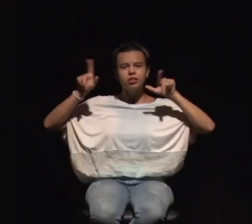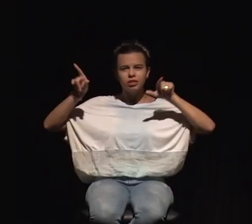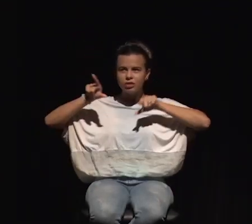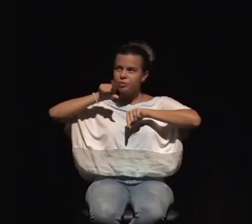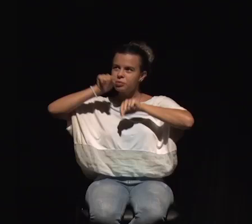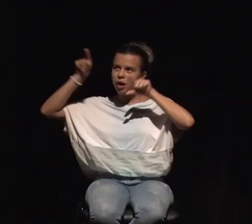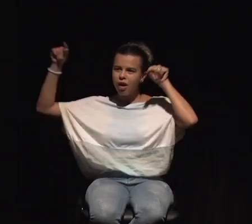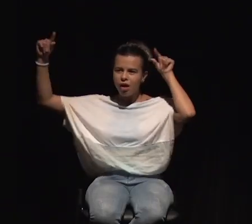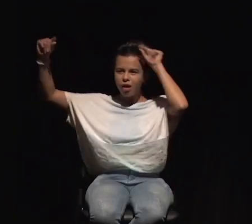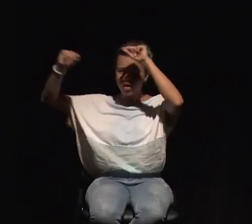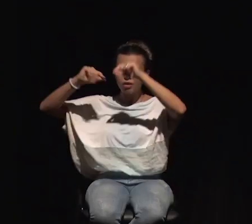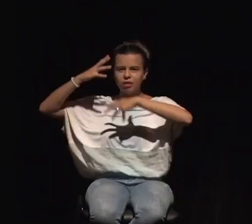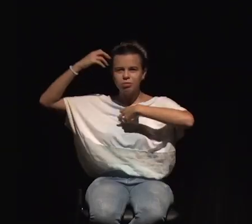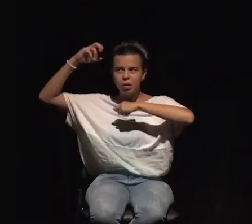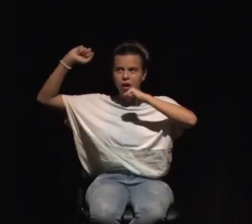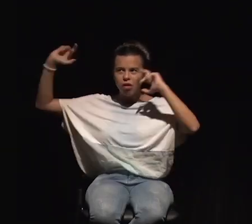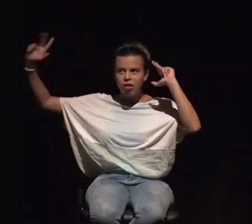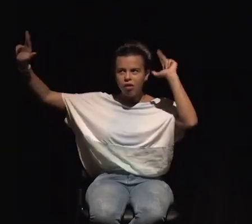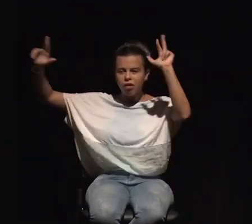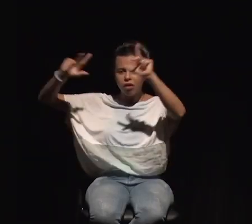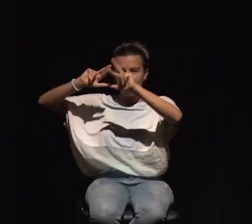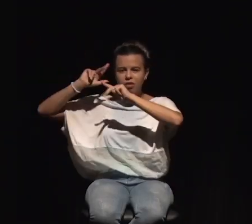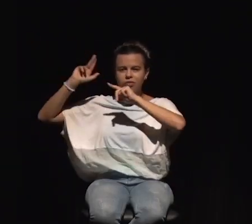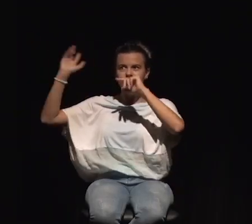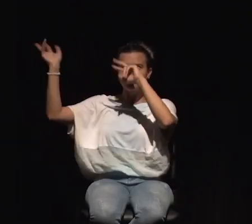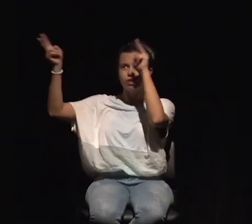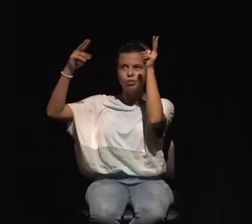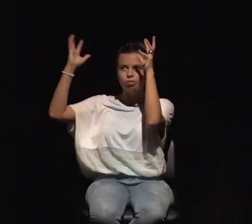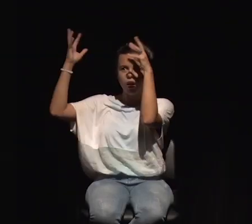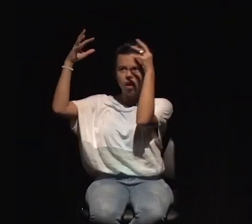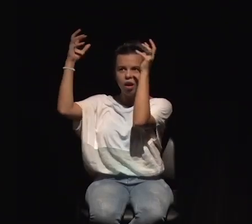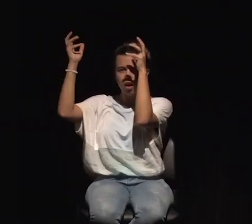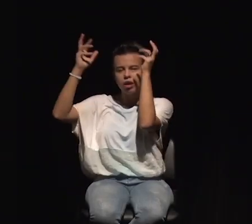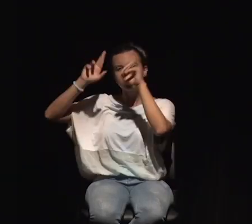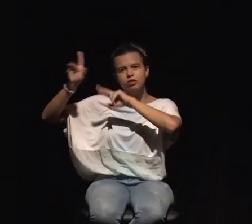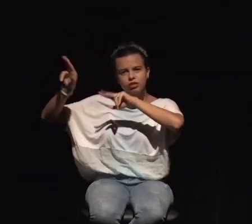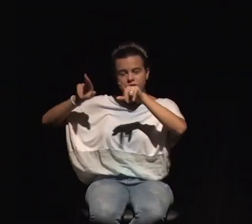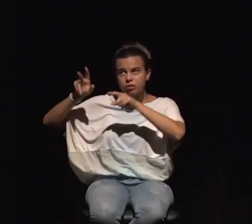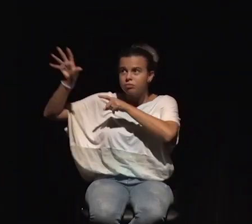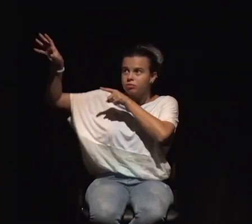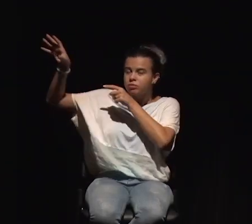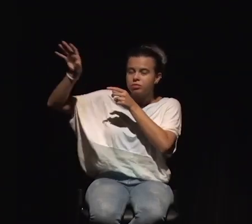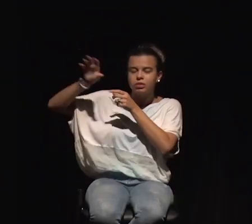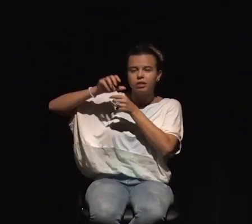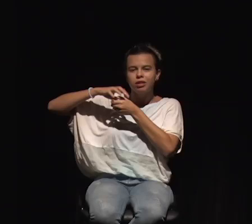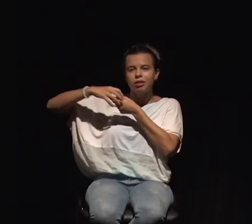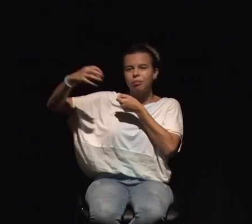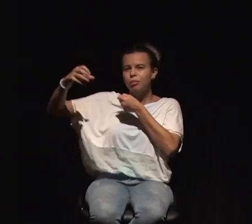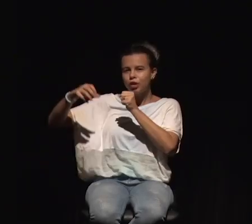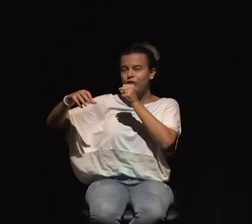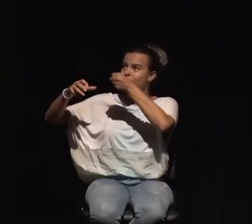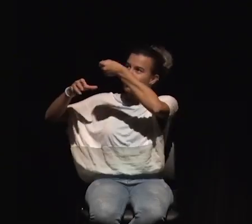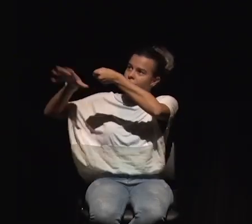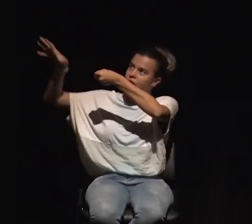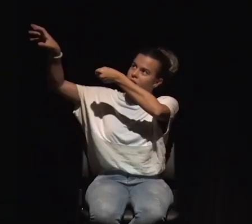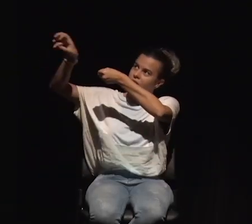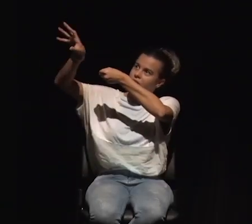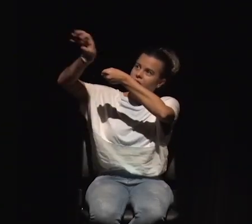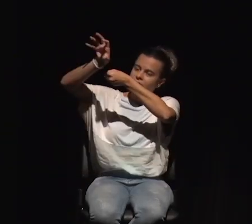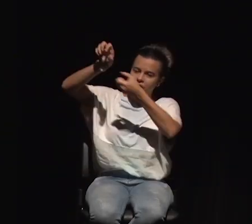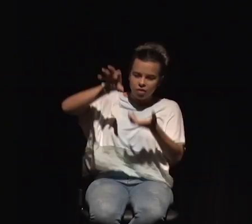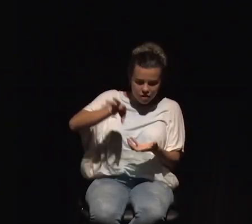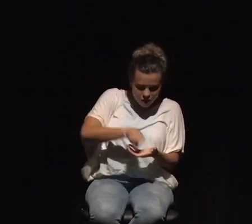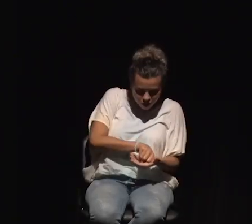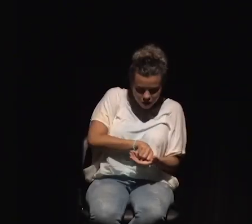uma big fone extremamente rica então a gente fez esse movimento de registro em uma floresta não serve muito aquilo que a gente vê